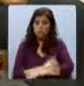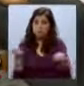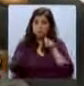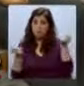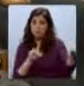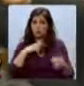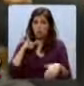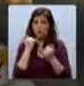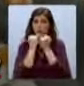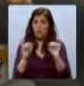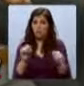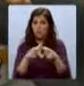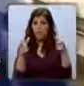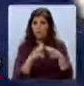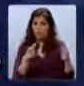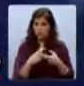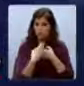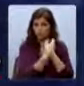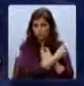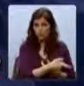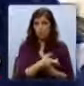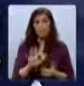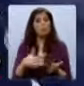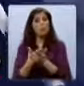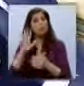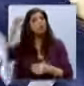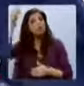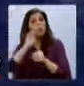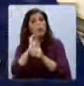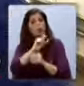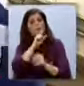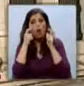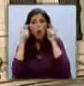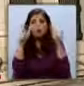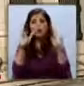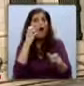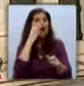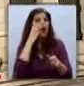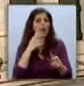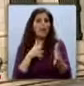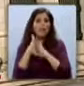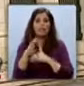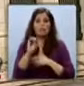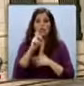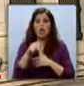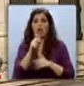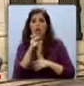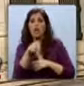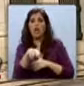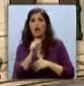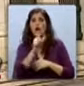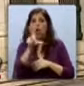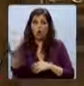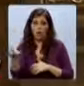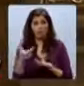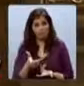independente dos acionistas de acordo com uma proposta o futuro banco passaria a ser controlado por Angola através da sonangol acionista de referência do